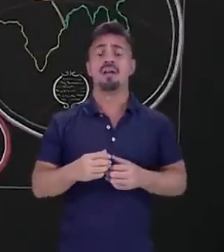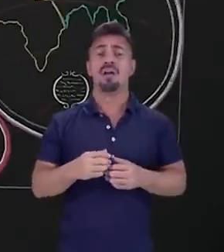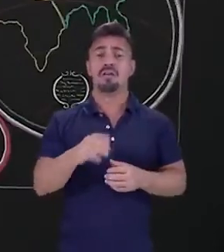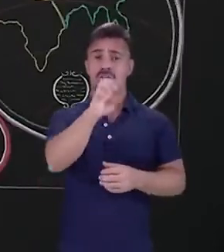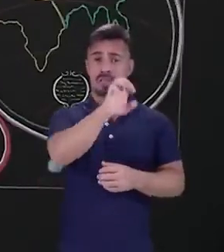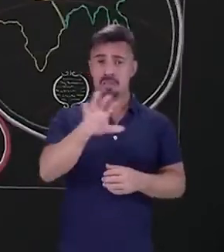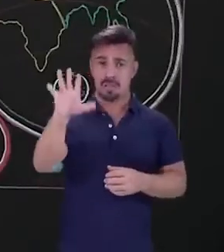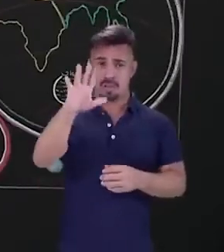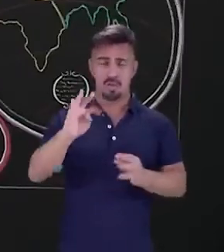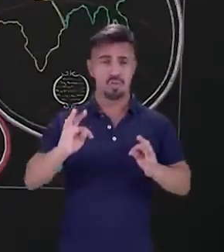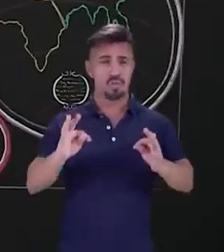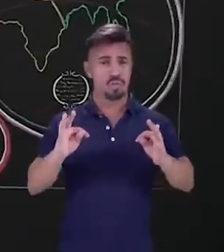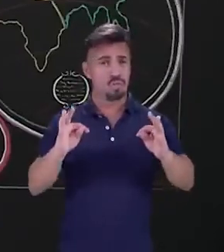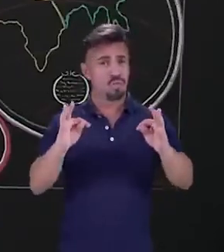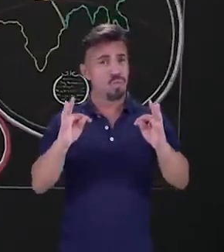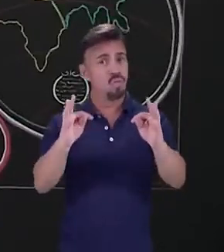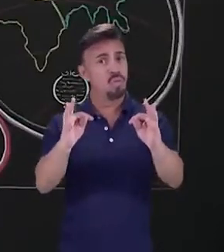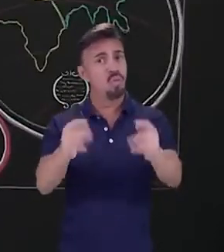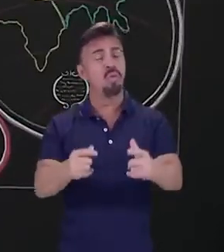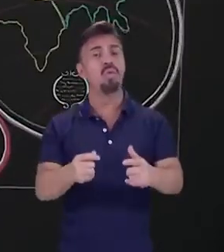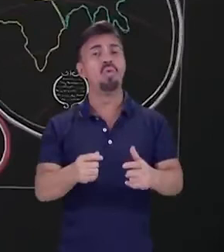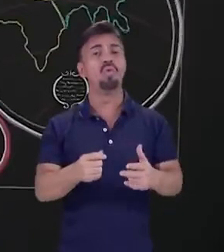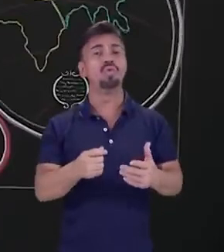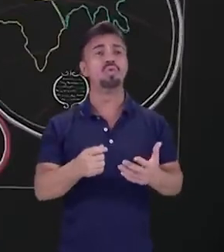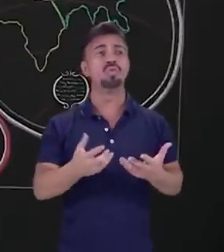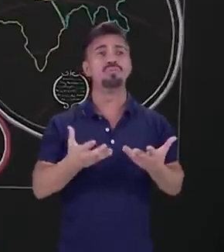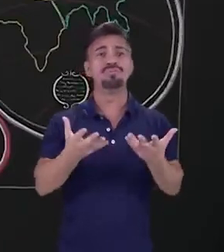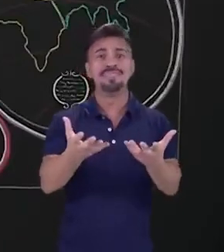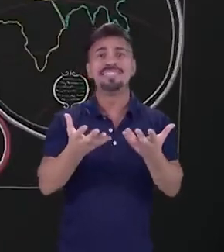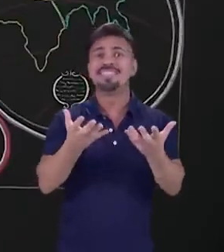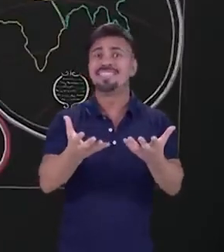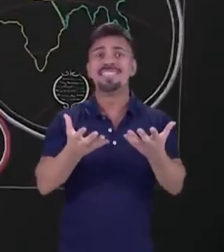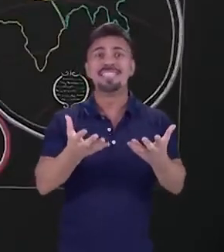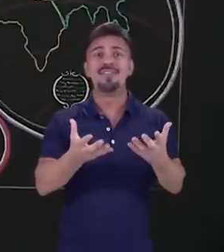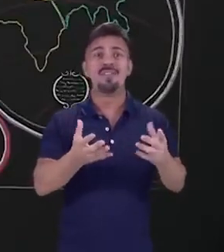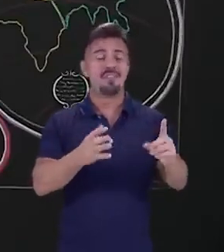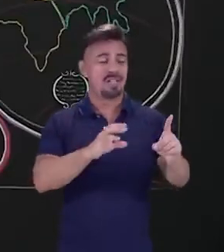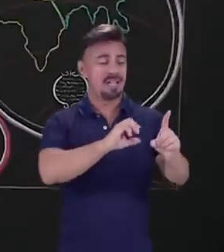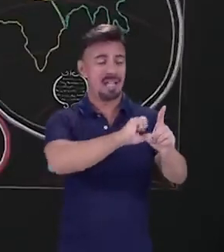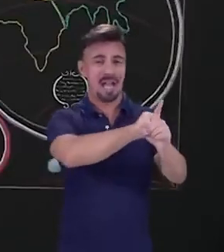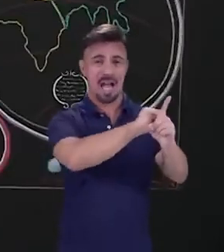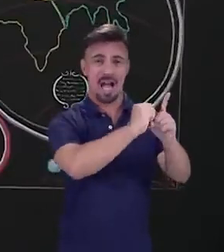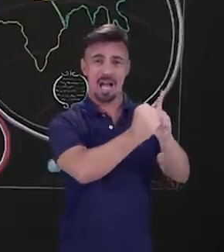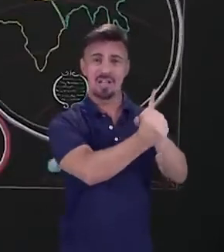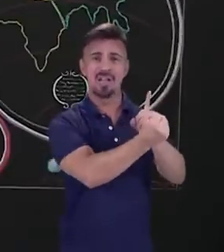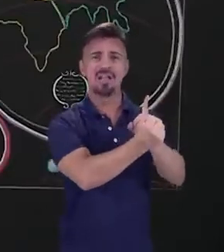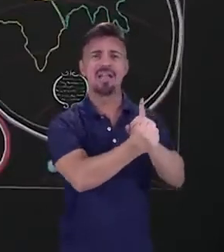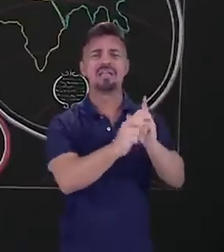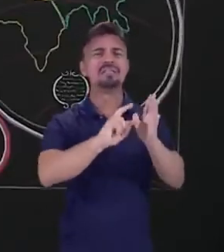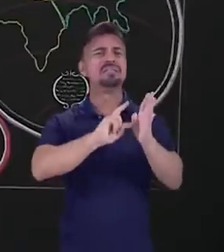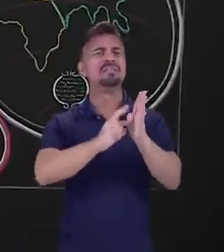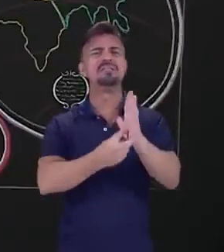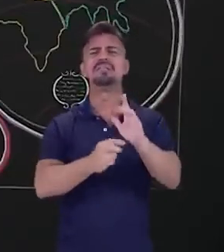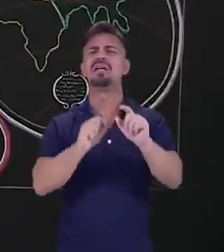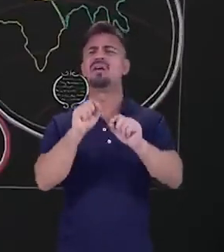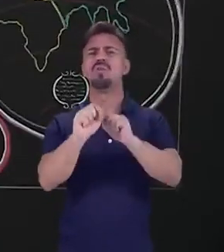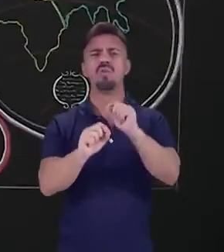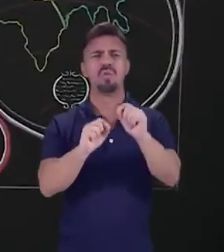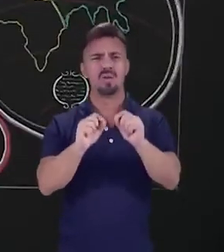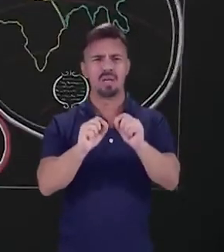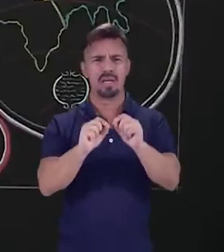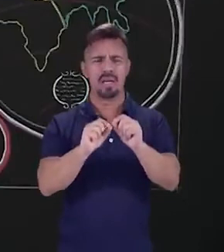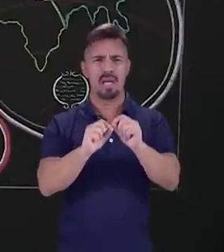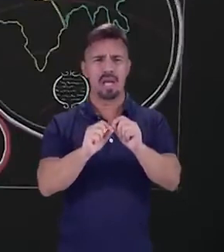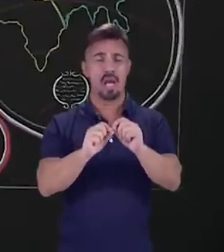os europeus, em geral, tentassem hierarquizar essas sociedades. Isso quer dizer o seguinte, dizer que